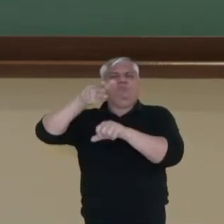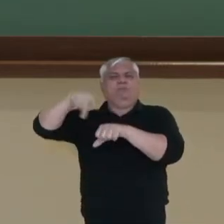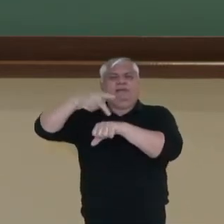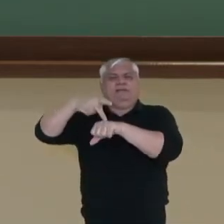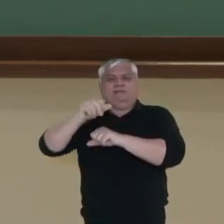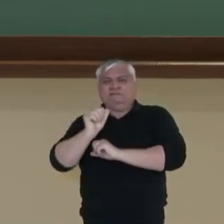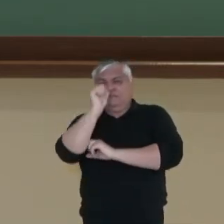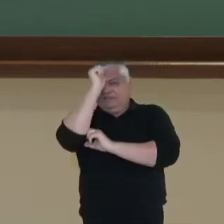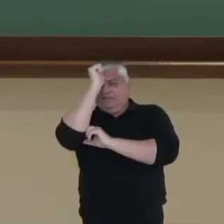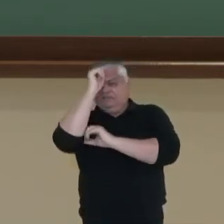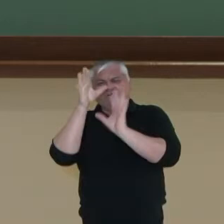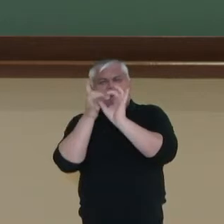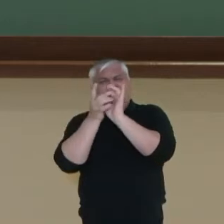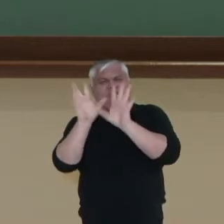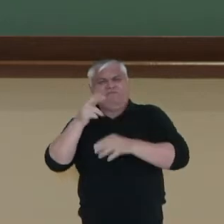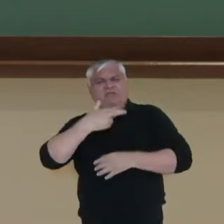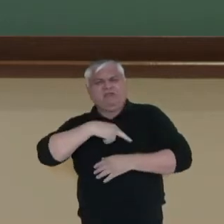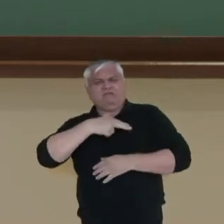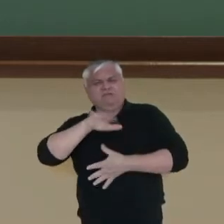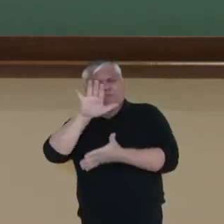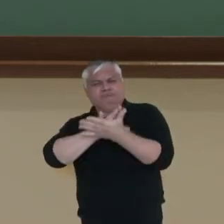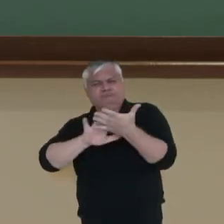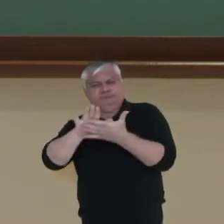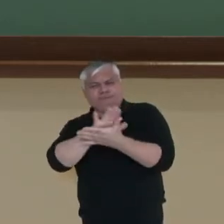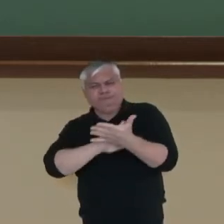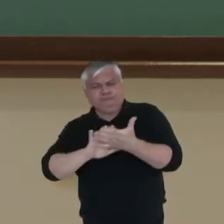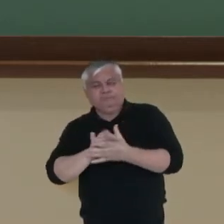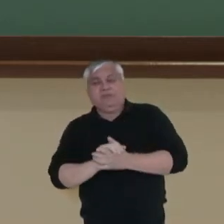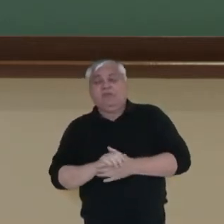de religião, ou a Índia,